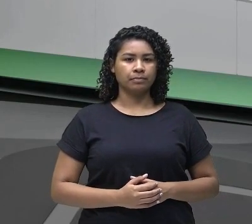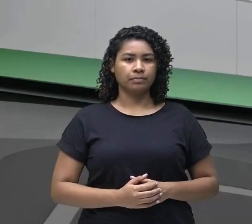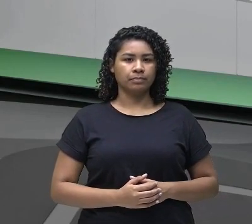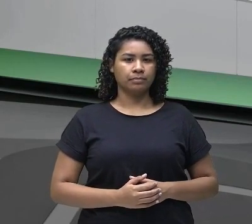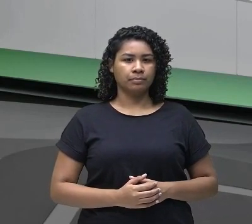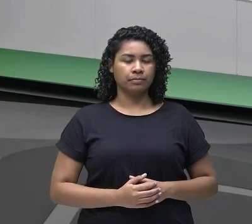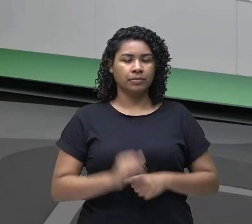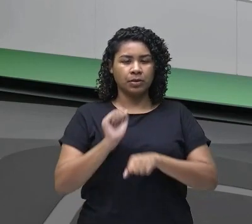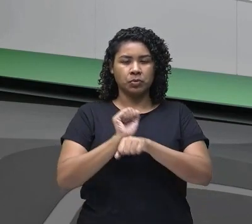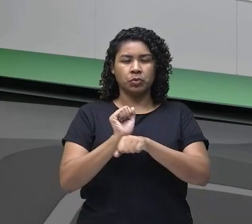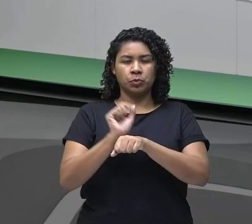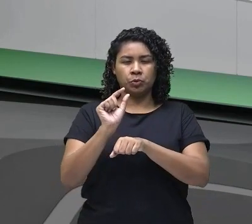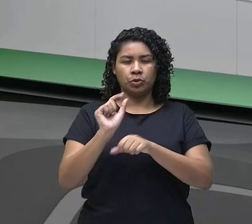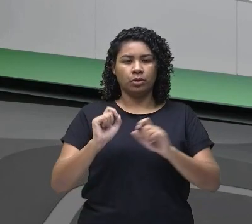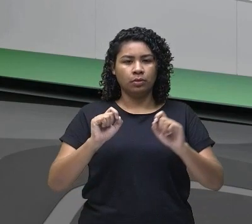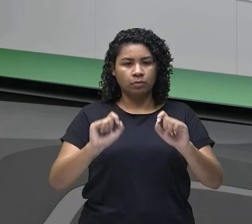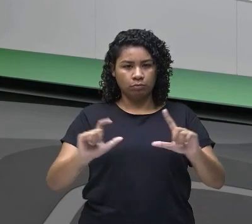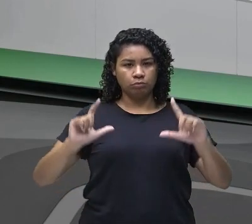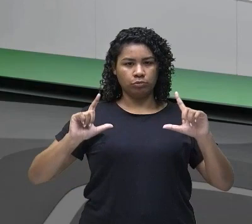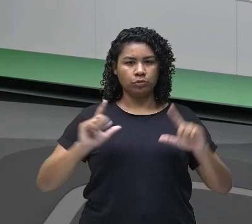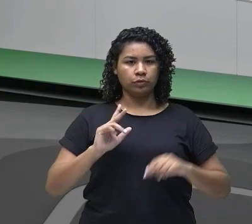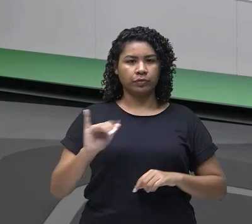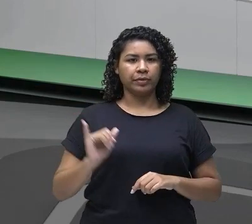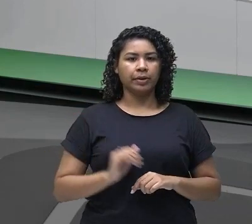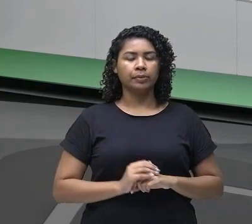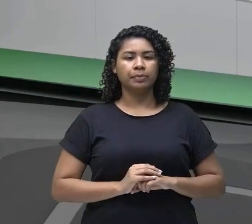Deixa eu voltar aqui.